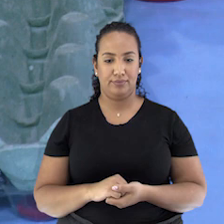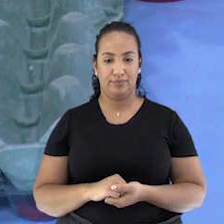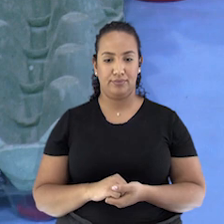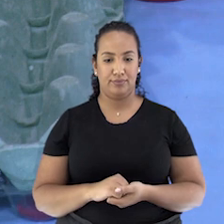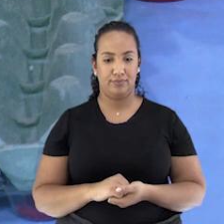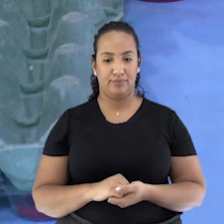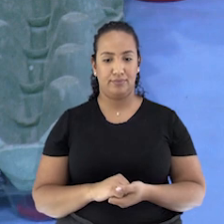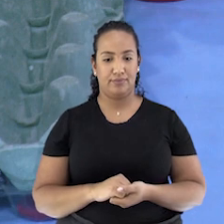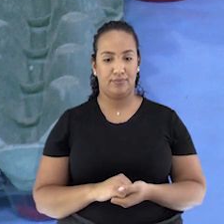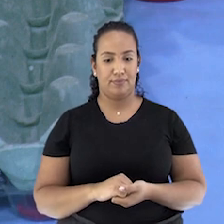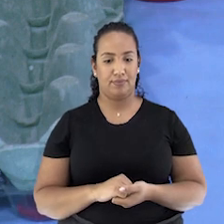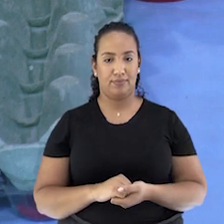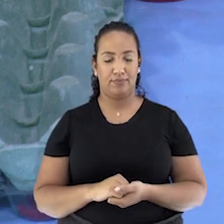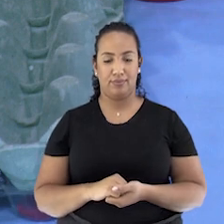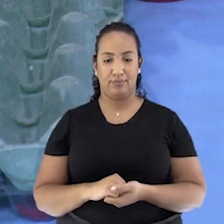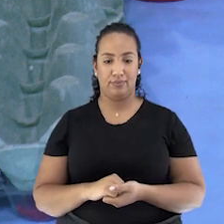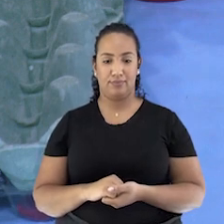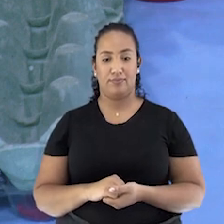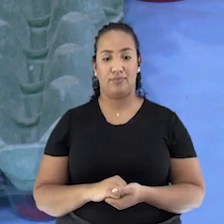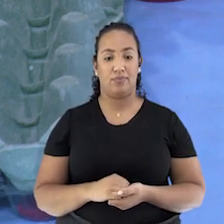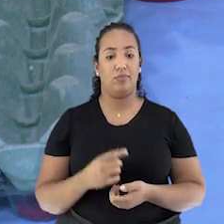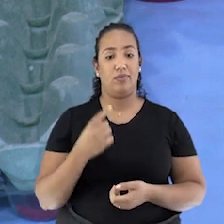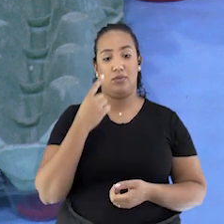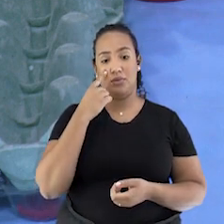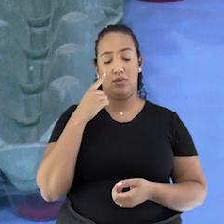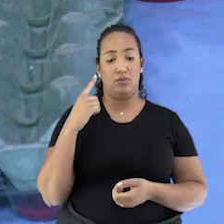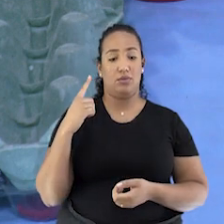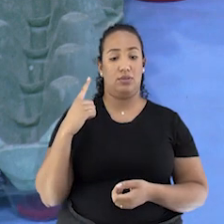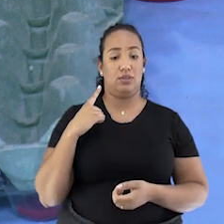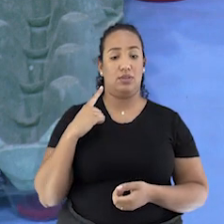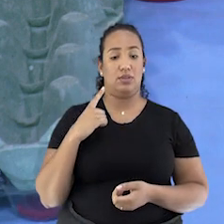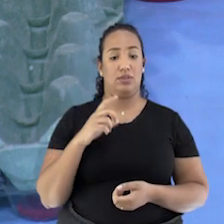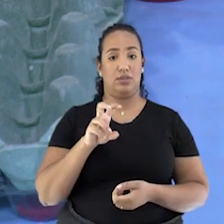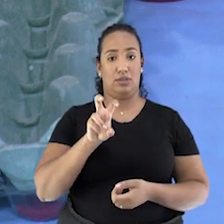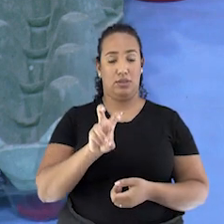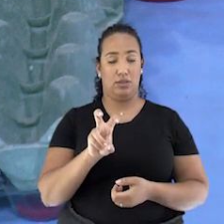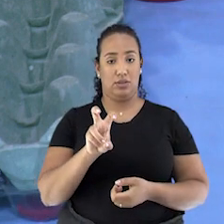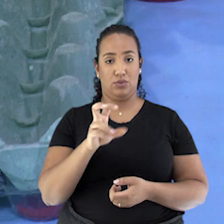e cola as cores no próprio papel.